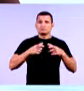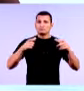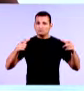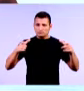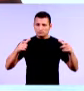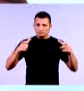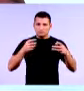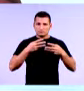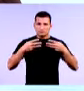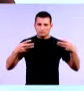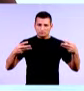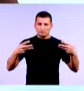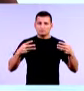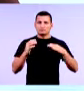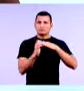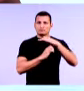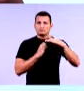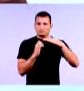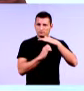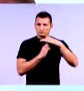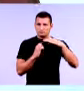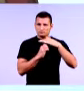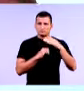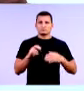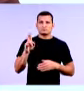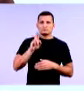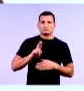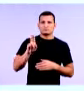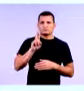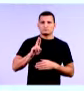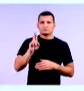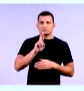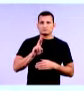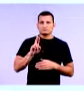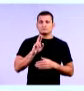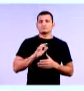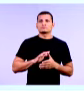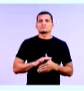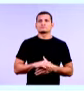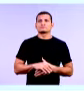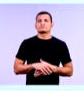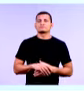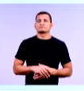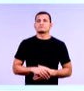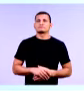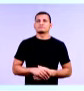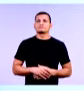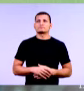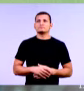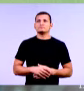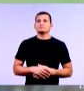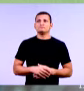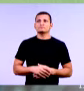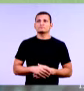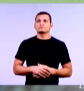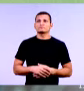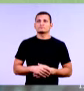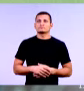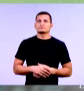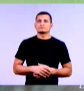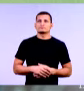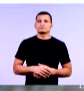redes comerciais e de instituições que você vai conhecer. Então, vamos seguindo. Nós temos,